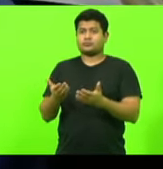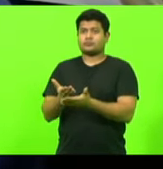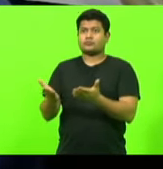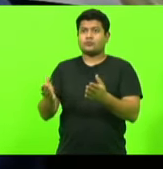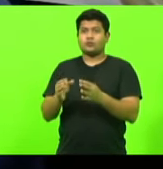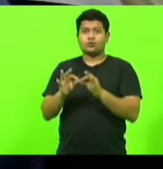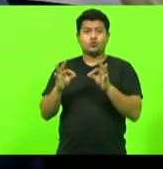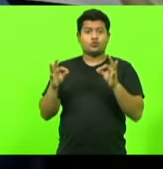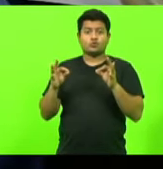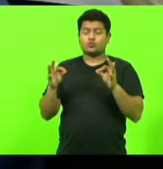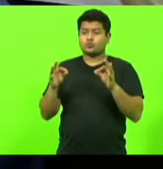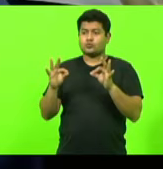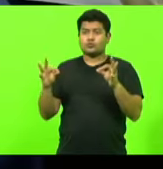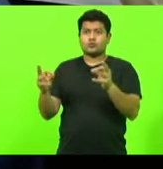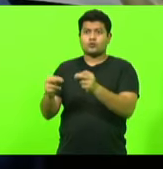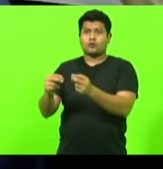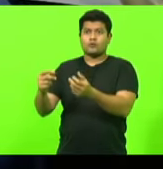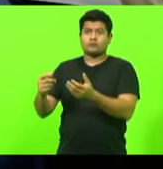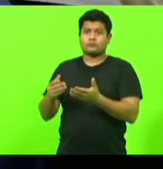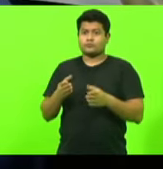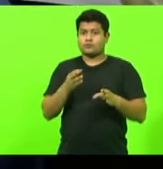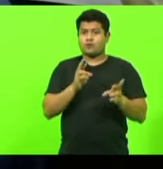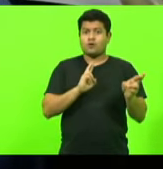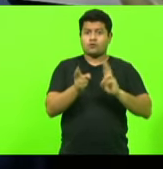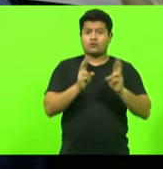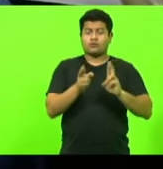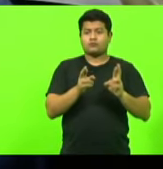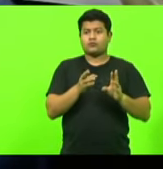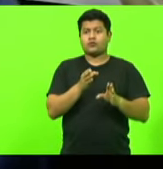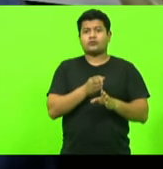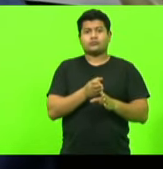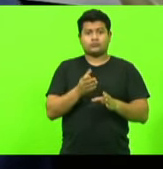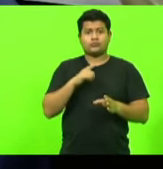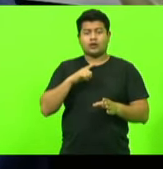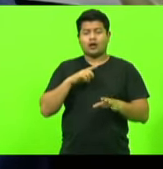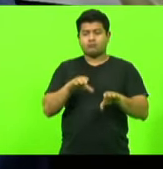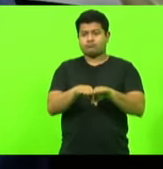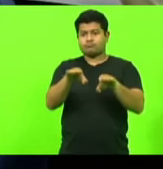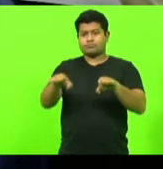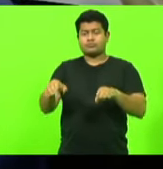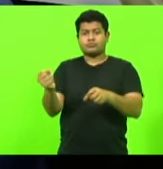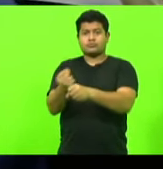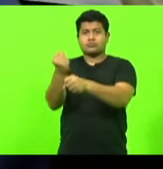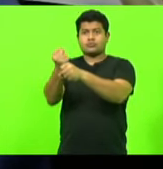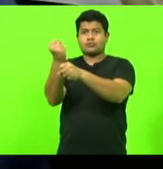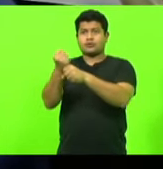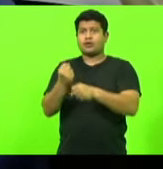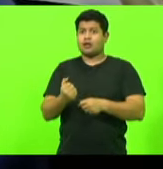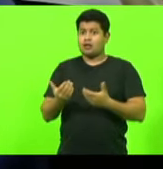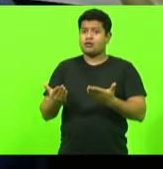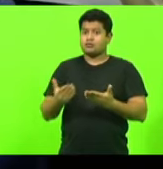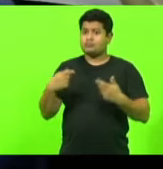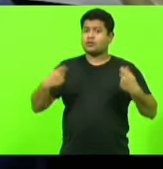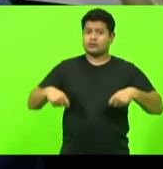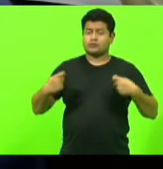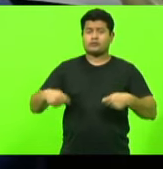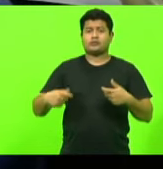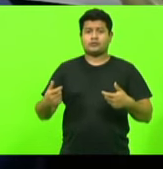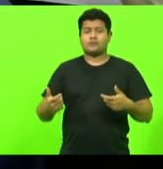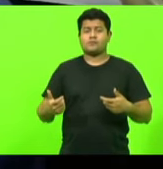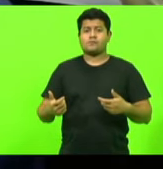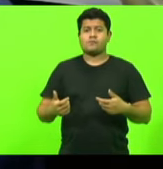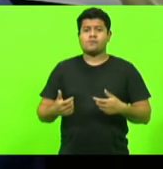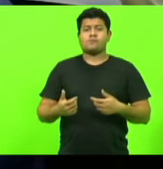extensão da rodovia que está sendo duplicada e com muita razão sendo duplicada, porque realmente